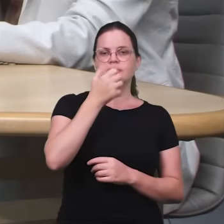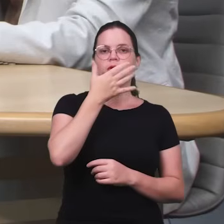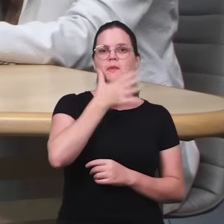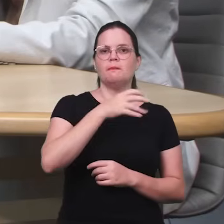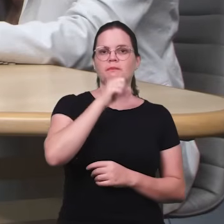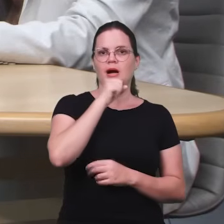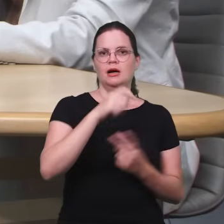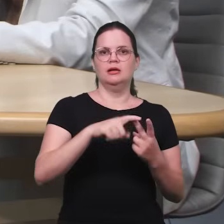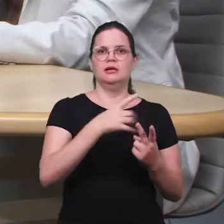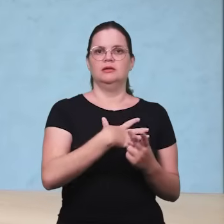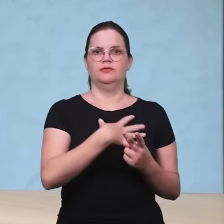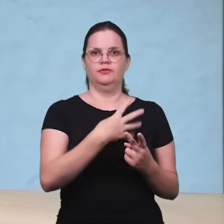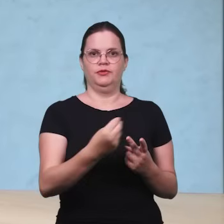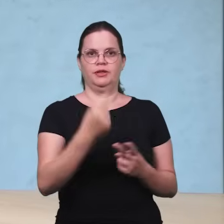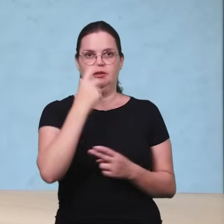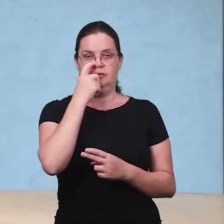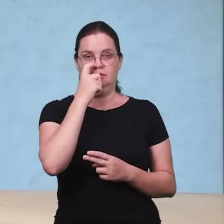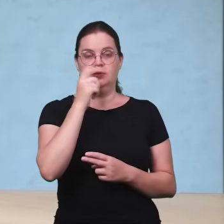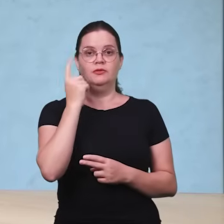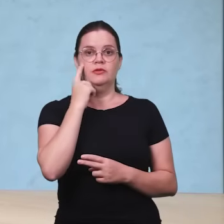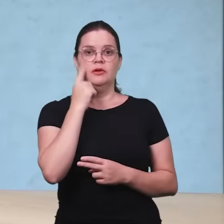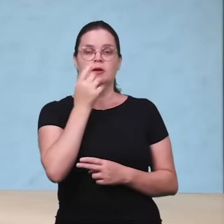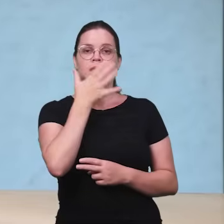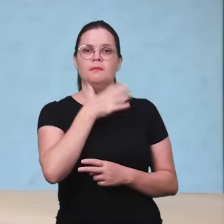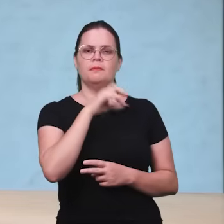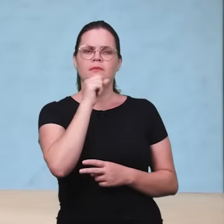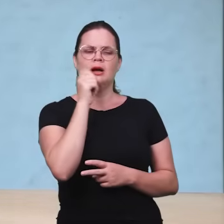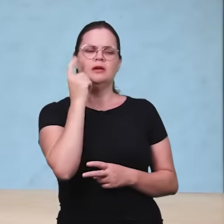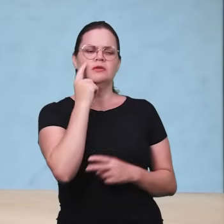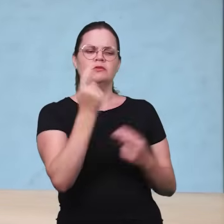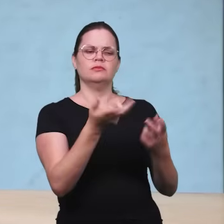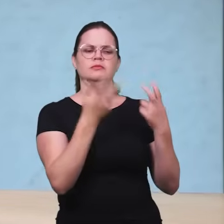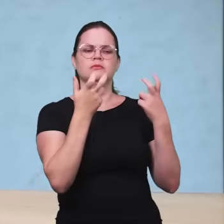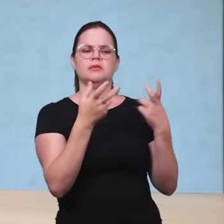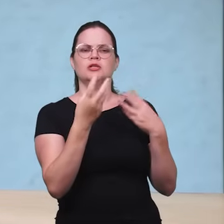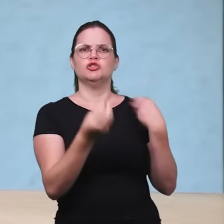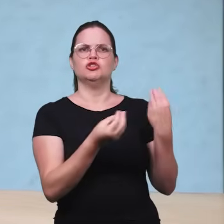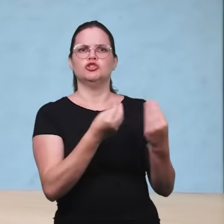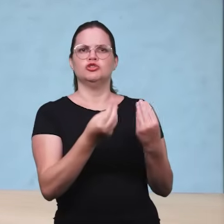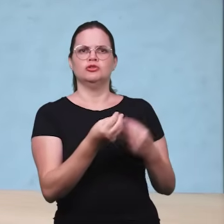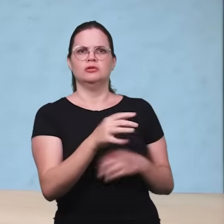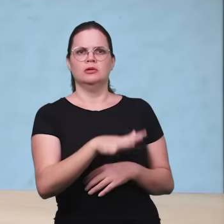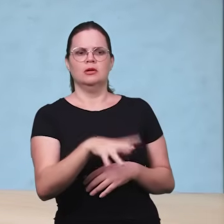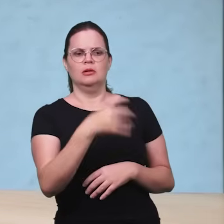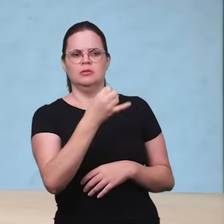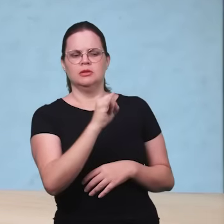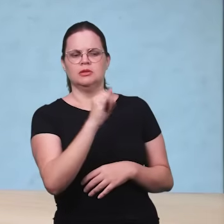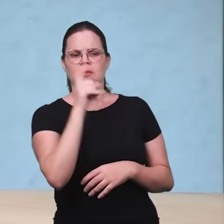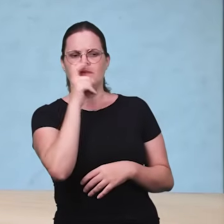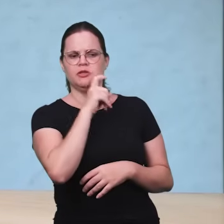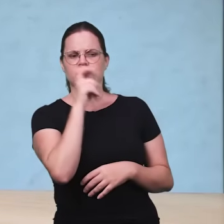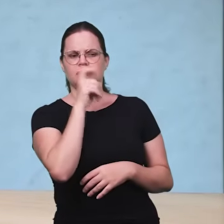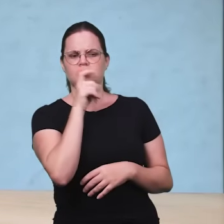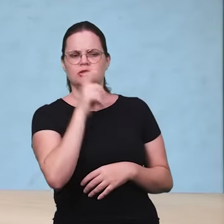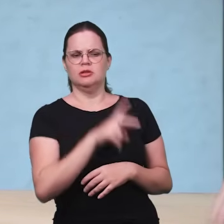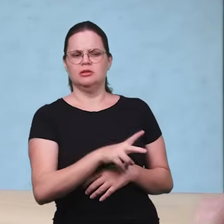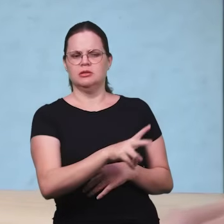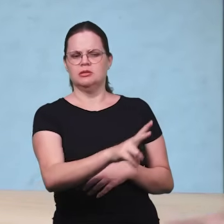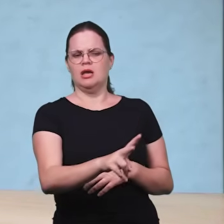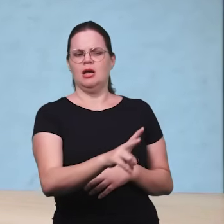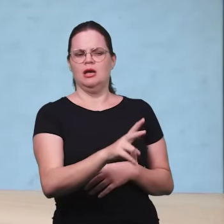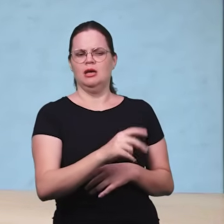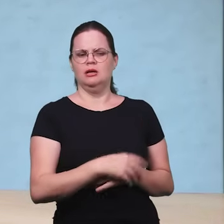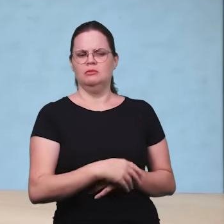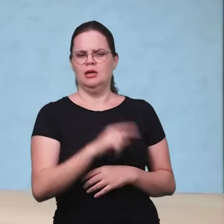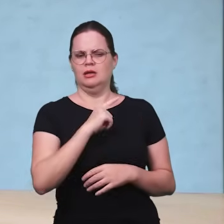com os pais, é os pais observarem se essa inflexibilidade está passando do ponto, não é? Se está